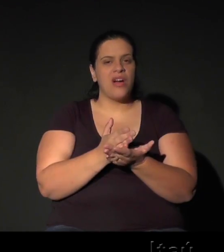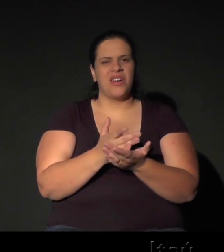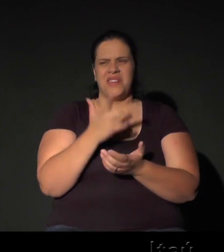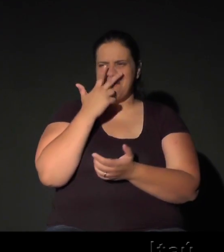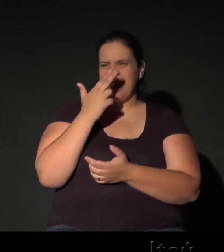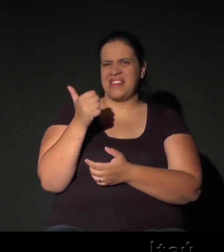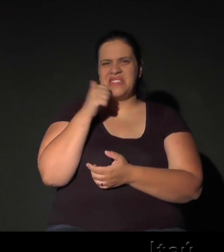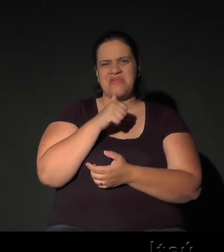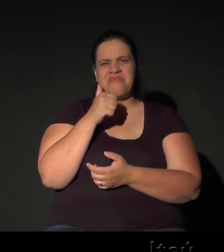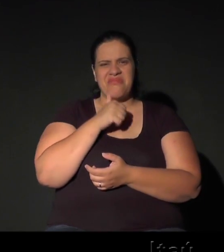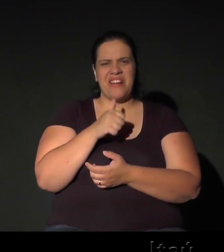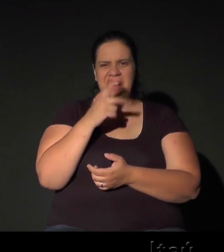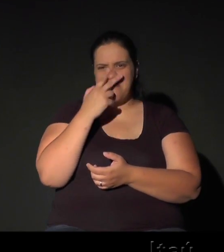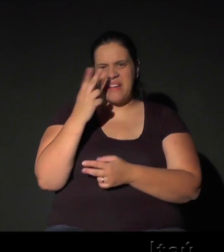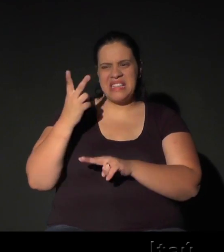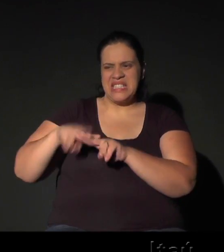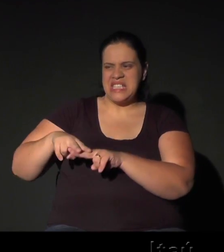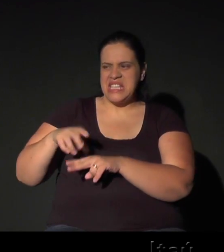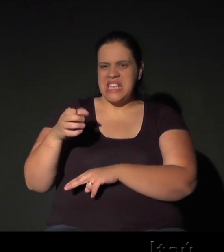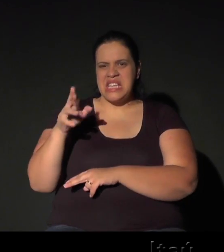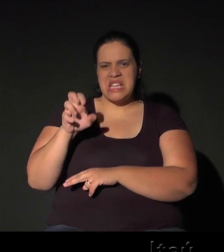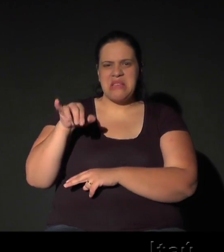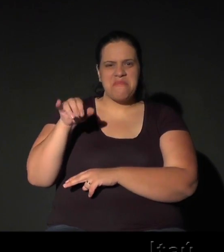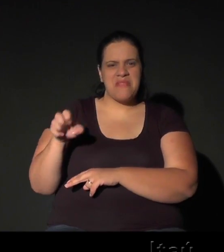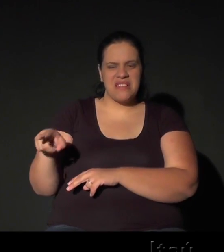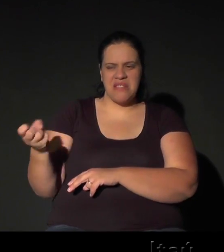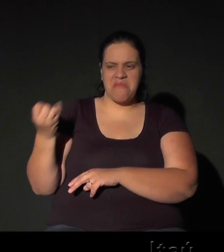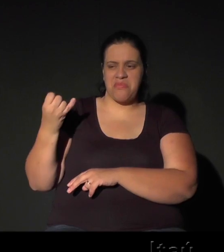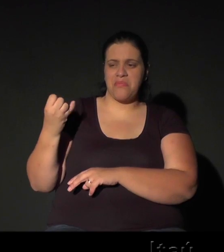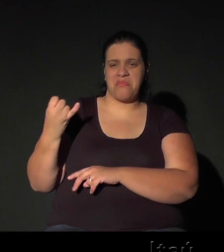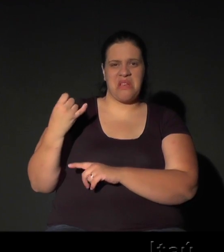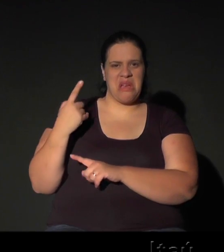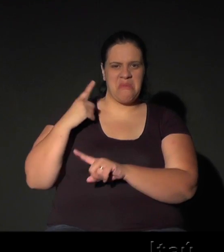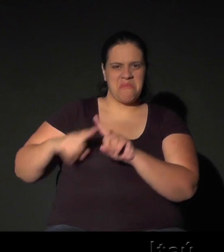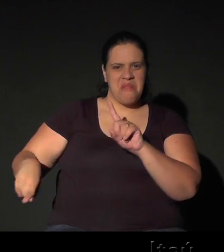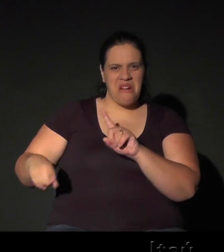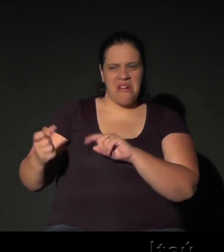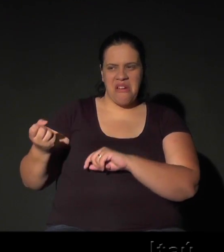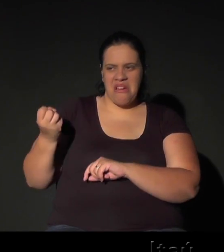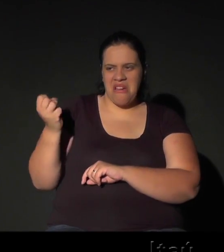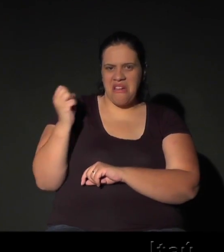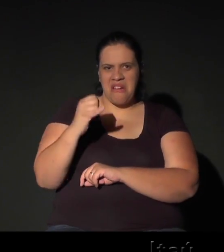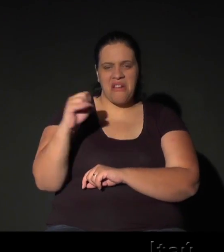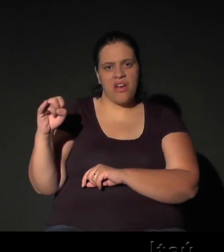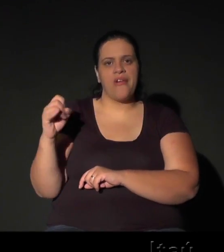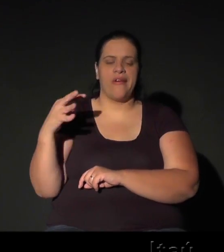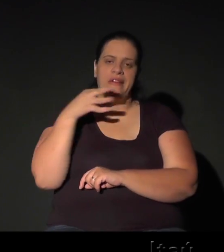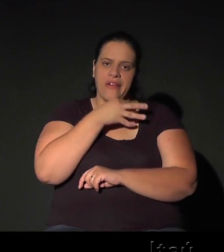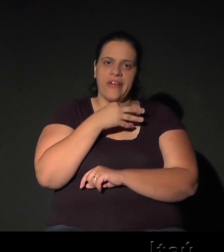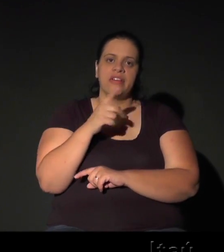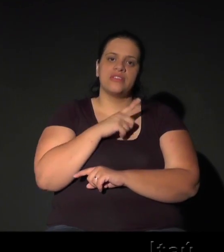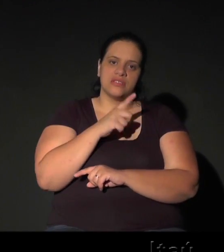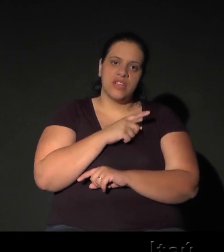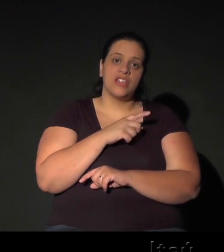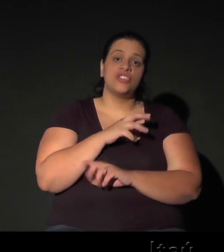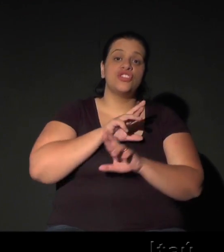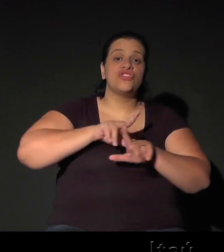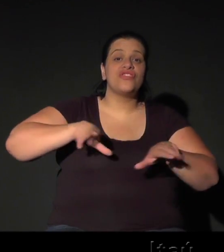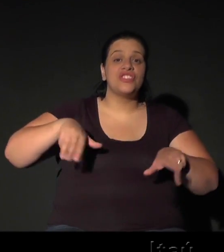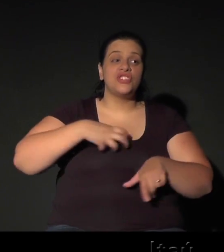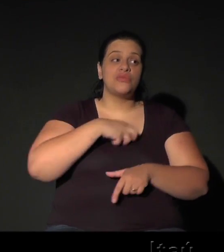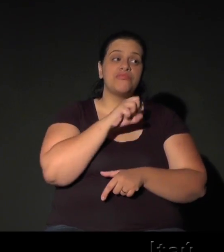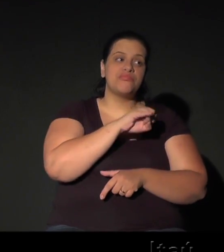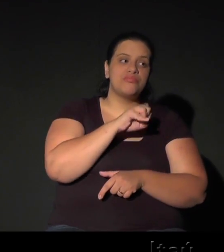criminalizando a cantada agora as mulheres criminalizaram a cantada não pode né Eh e óbvio que existem cantadas e cantadas